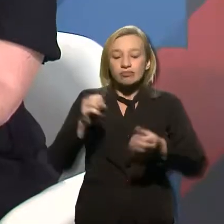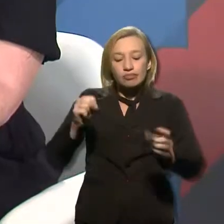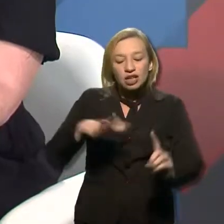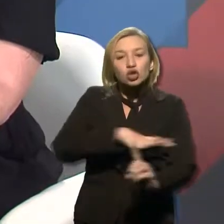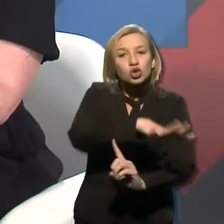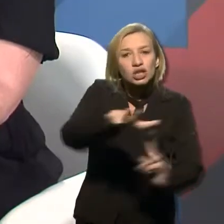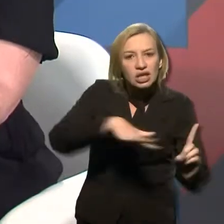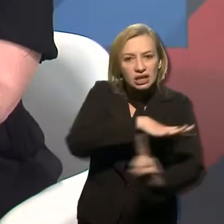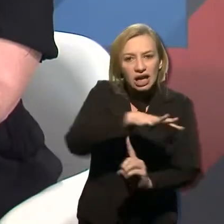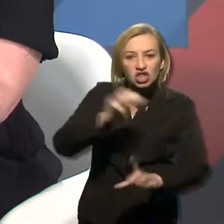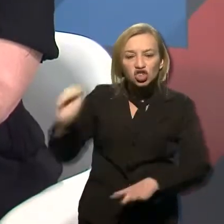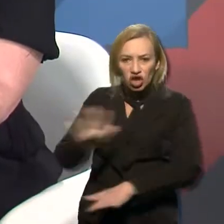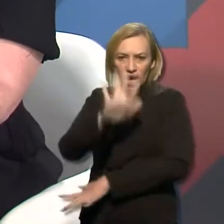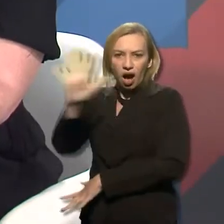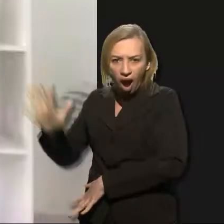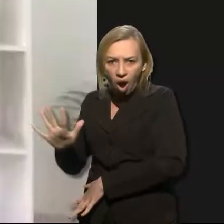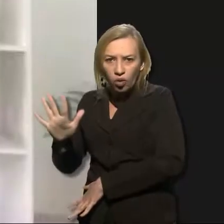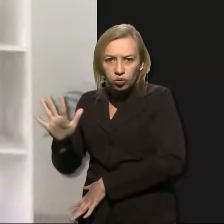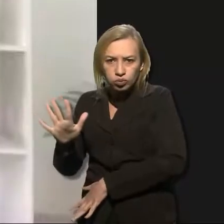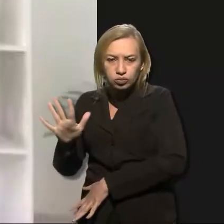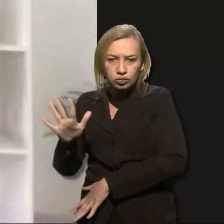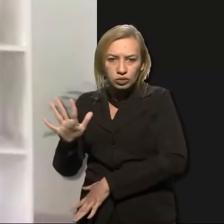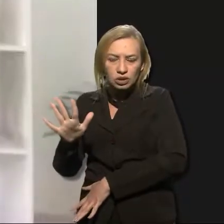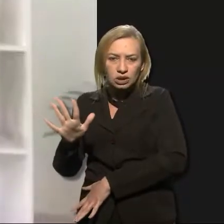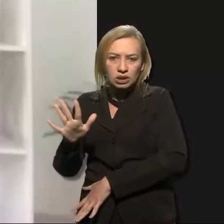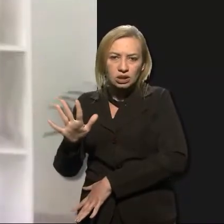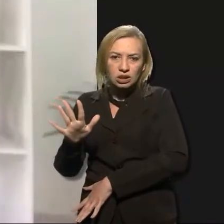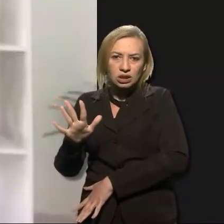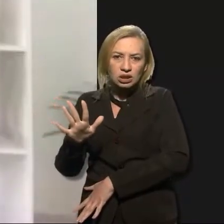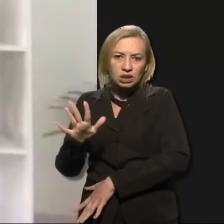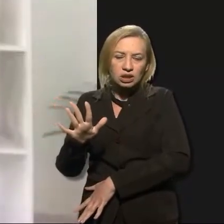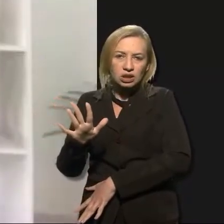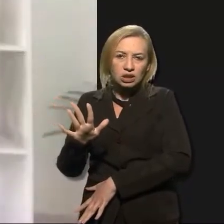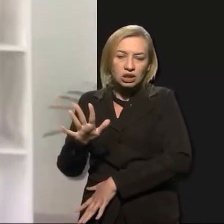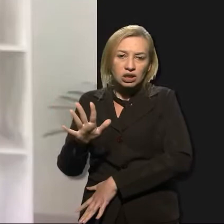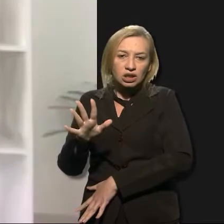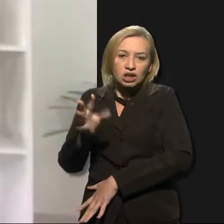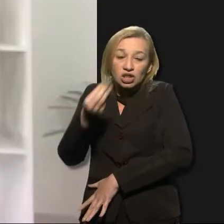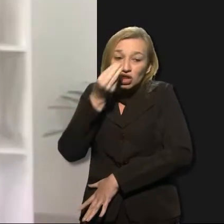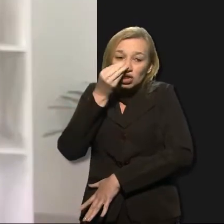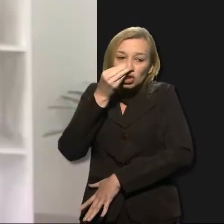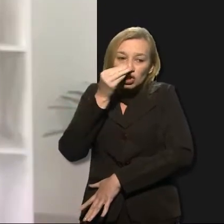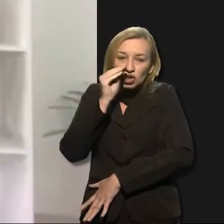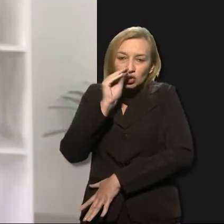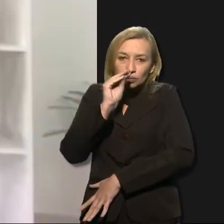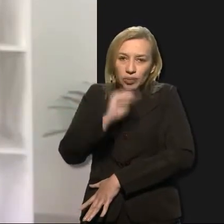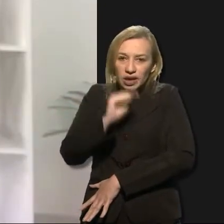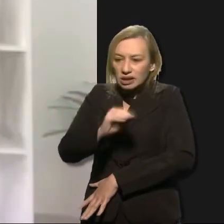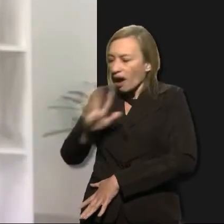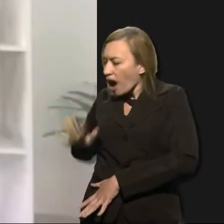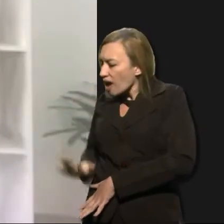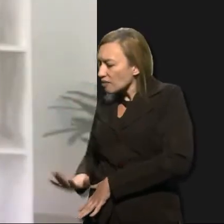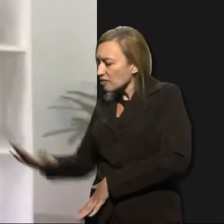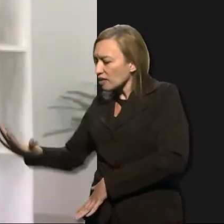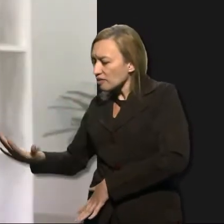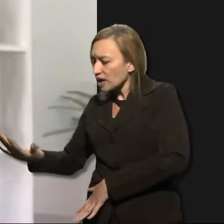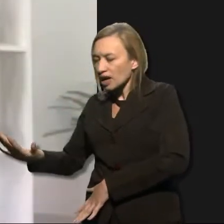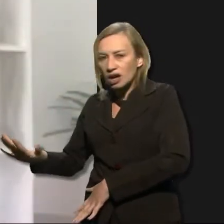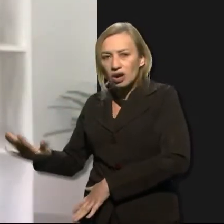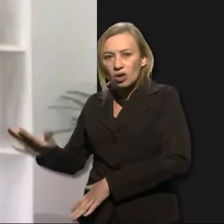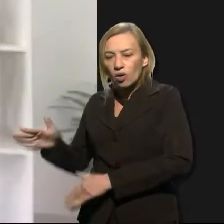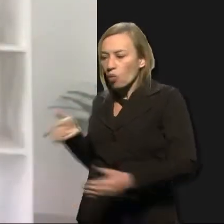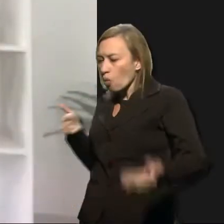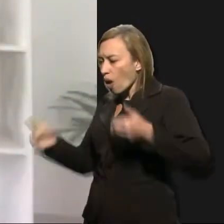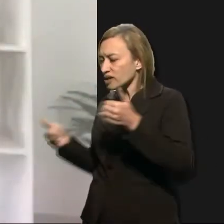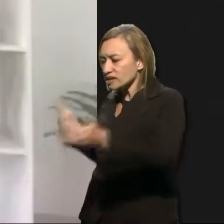Então, se para a sociedade em geral, que nega a existência da favela, o